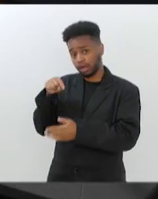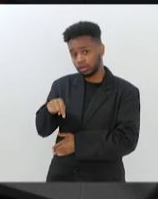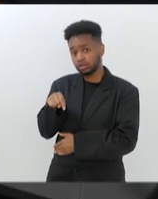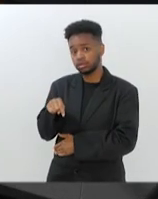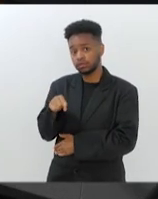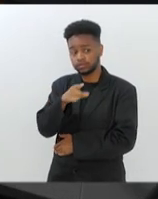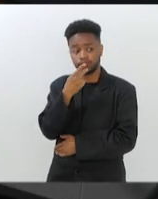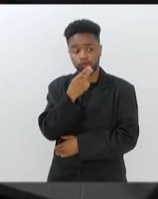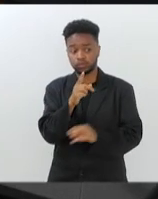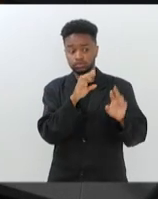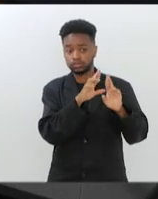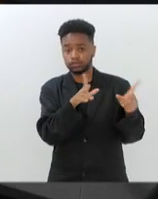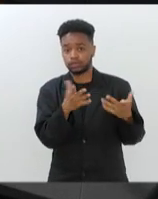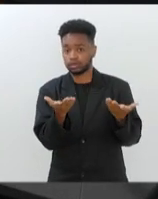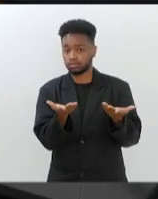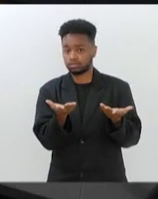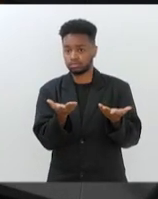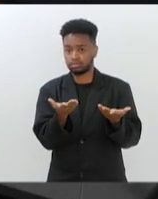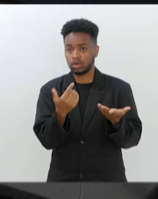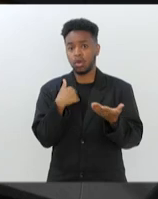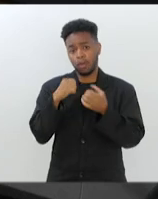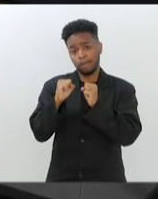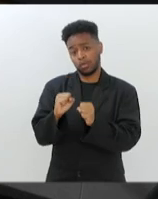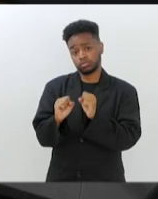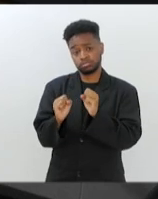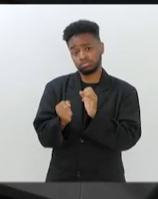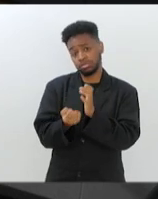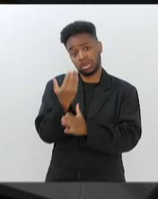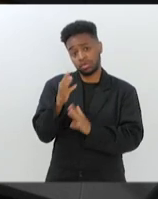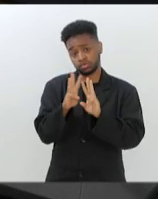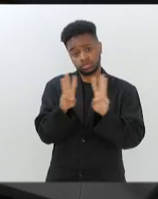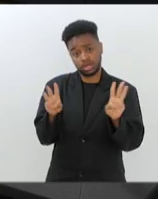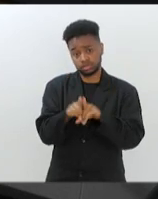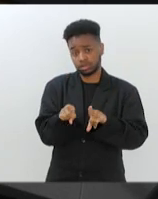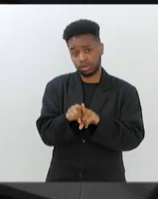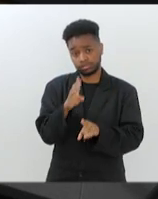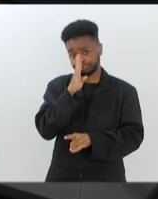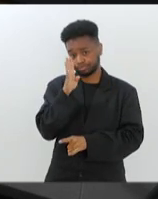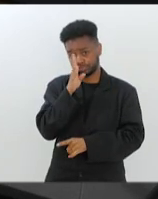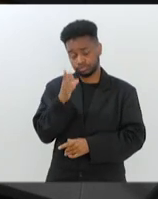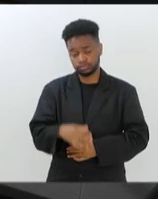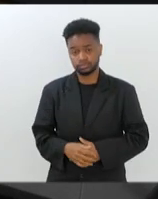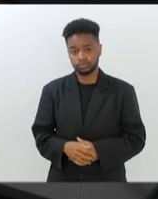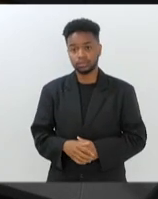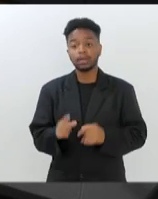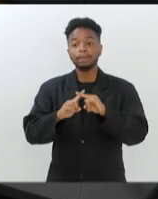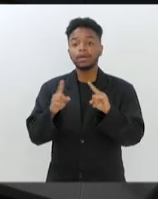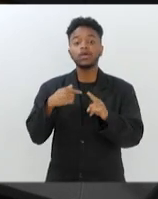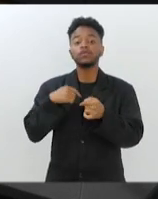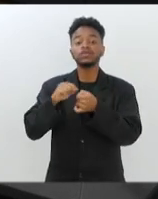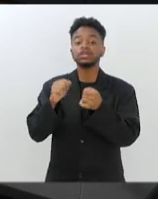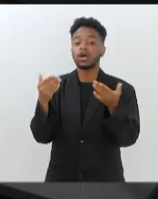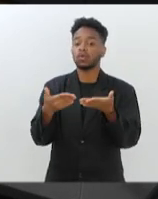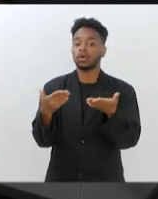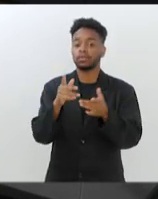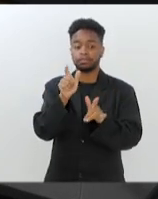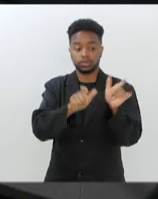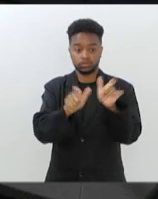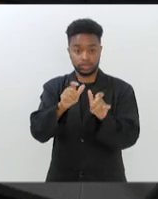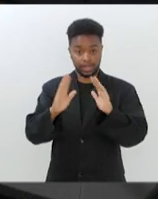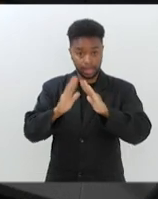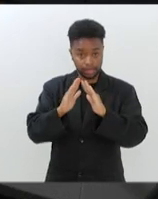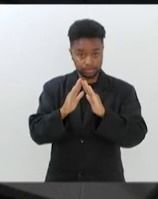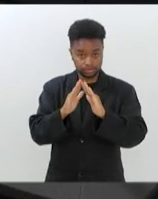dizendo outra coisa e deputado eu posso criar um site também e botar o que Não eu tô dizendo agora eu tô dizendo agora tô fazendo exercício que o cidadão em casa vai fazer vai entrar